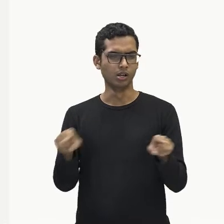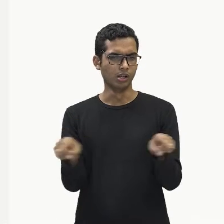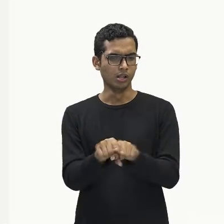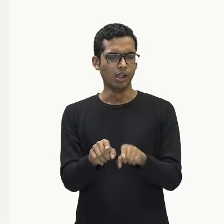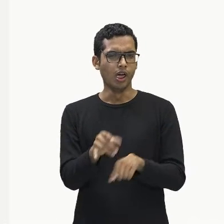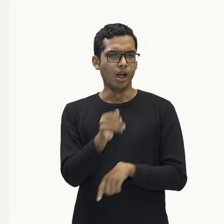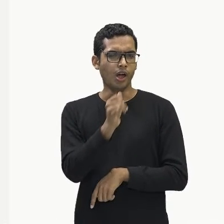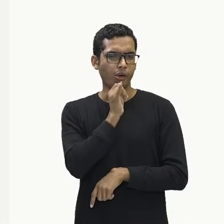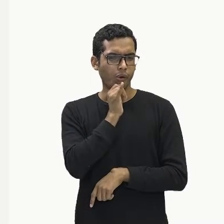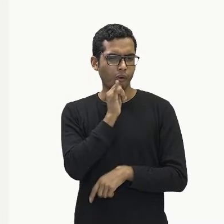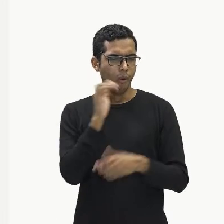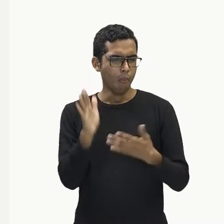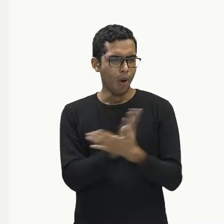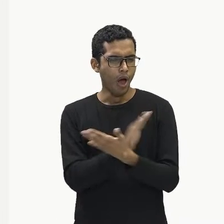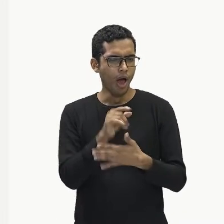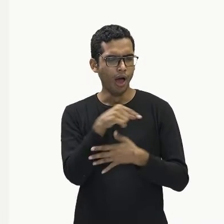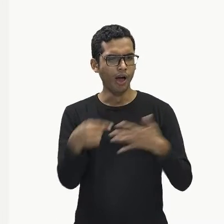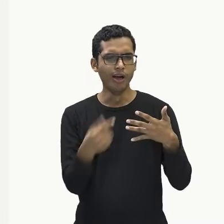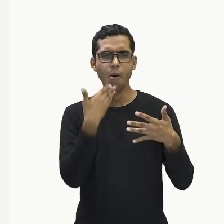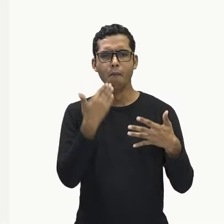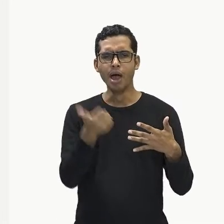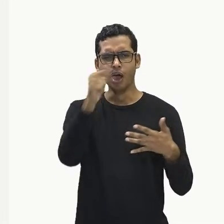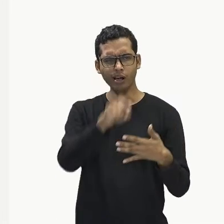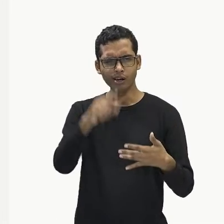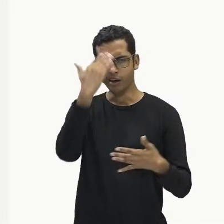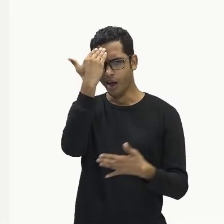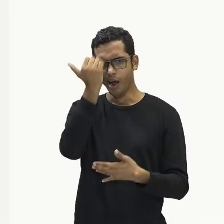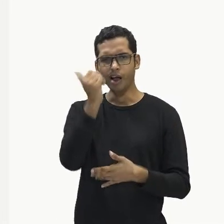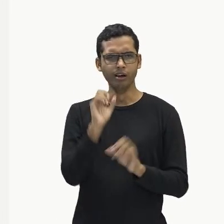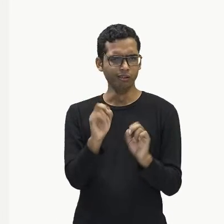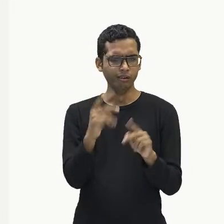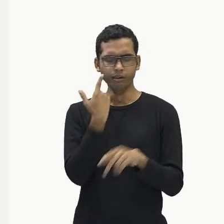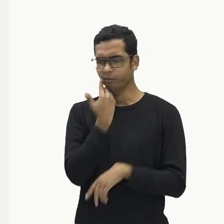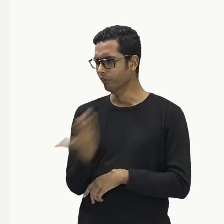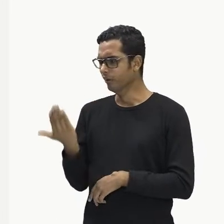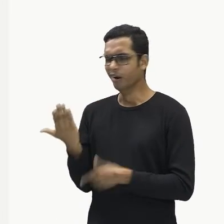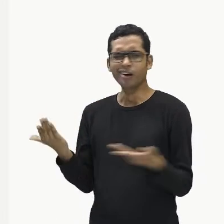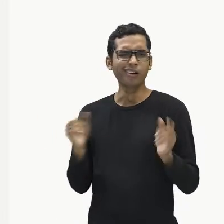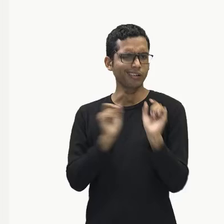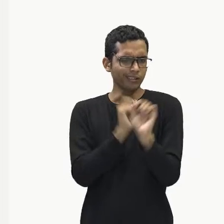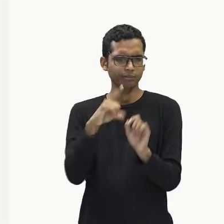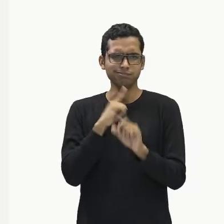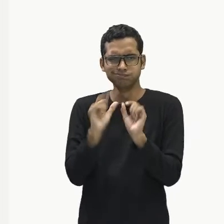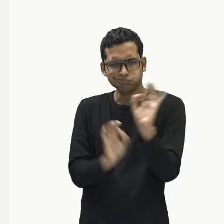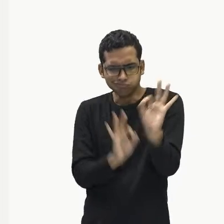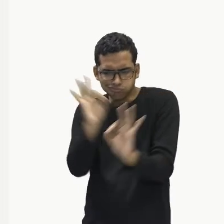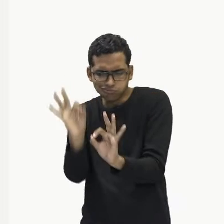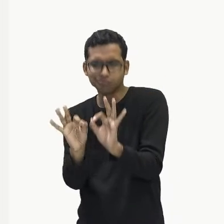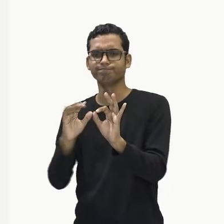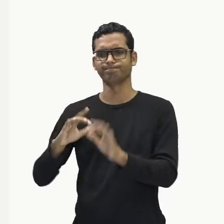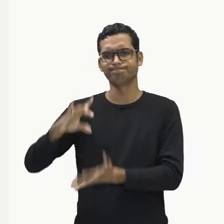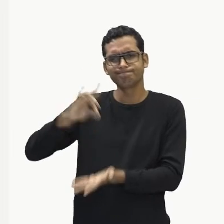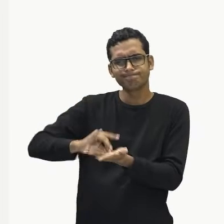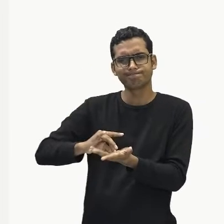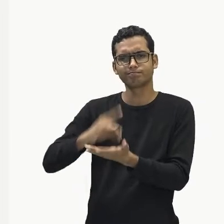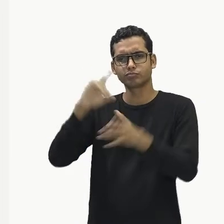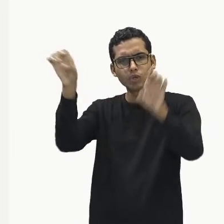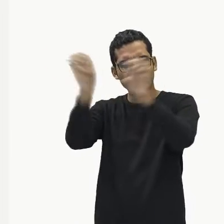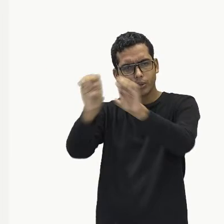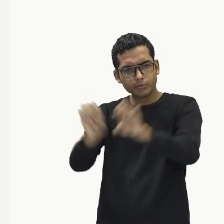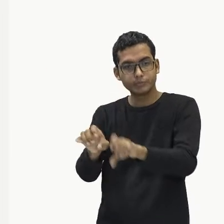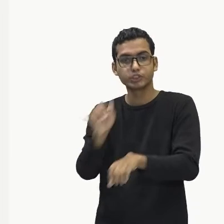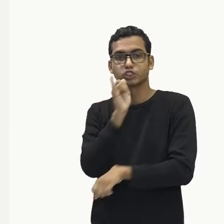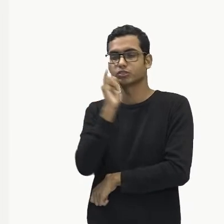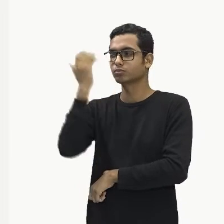alguns exemplos para que fique melhor para você. O que é que nós temos aqui em todos esses